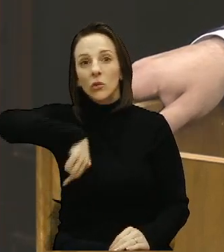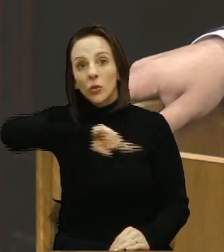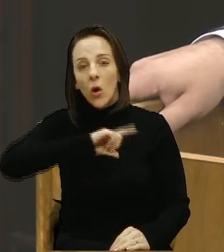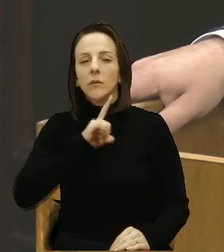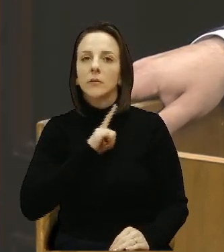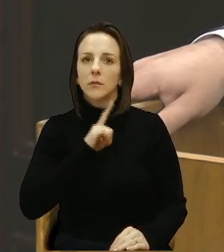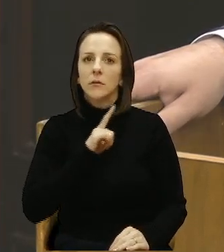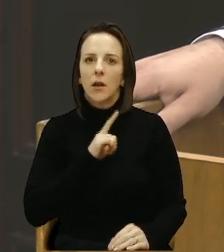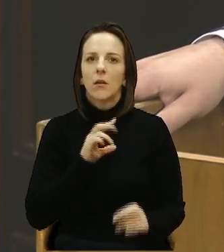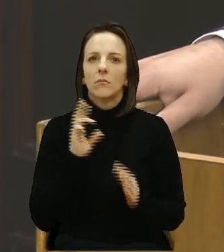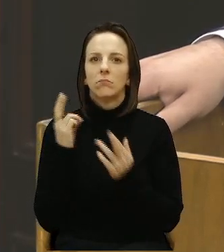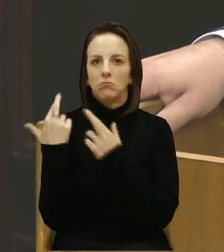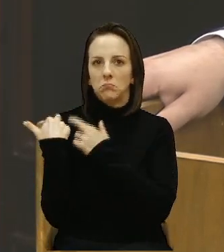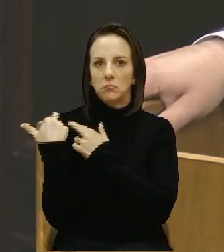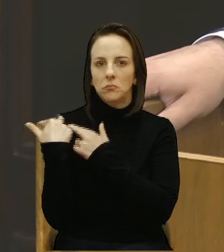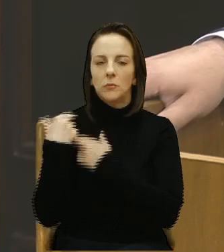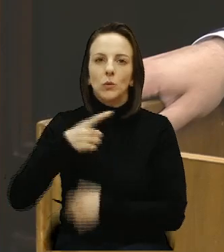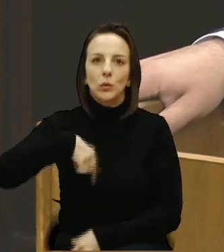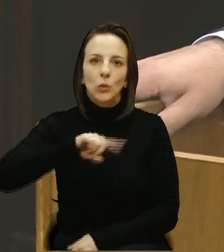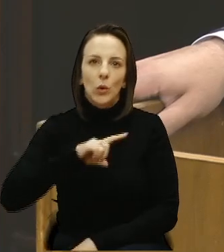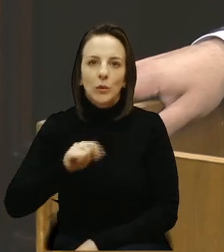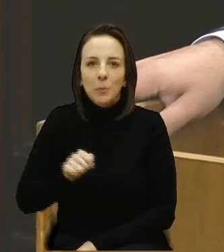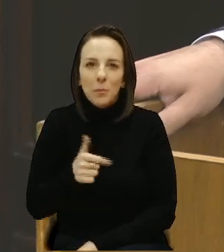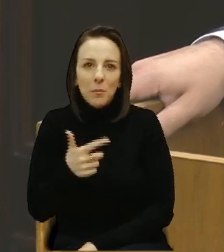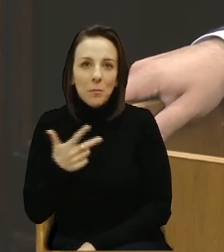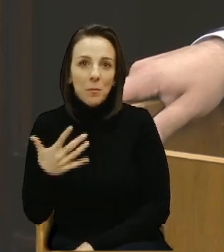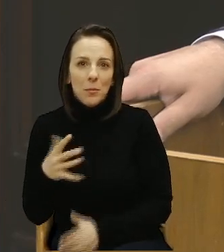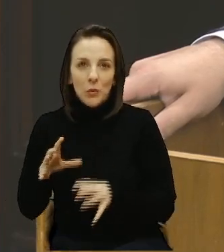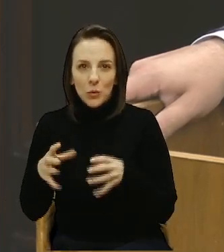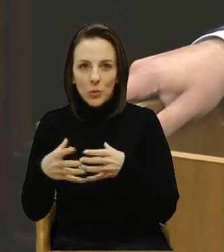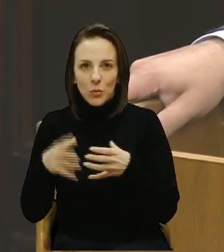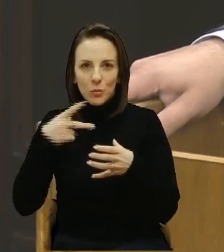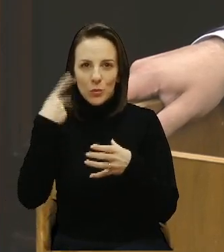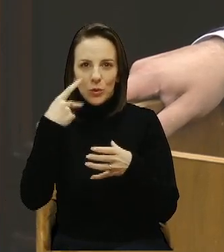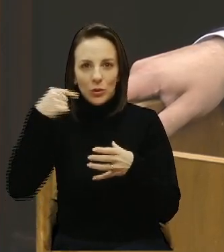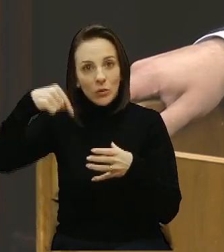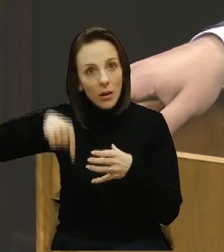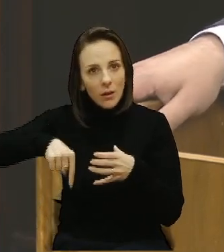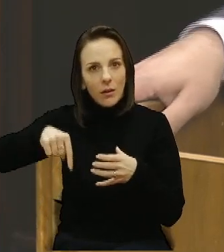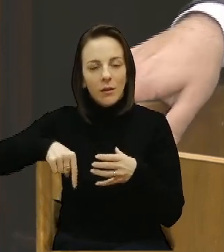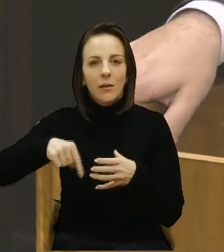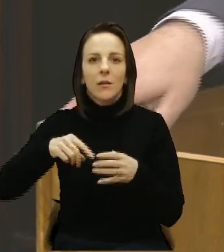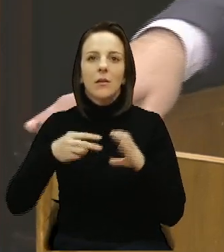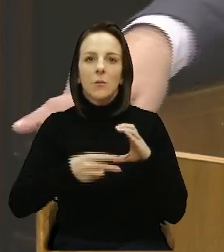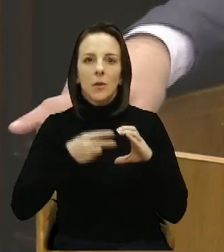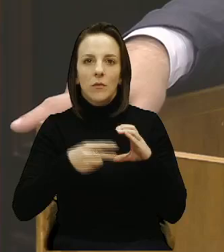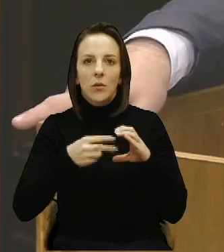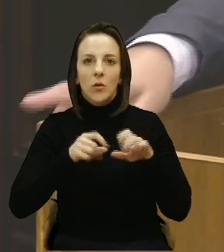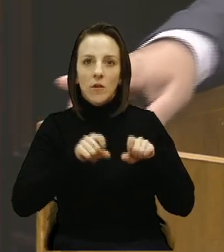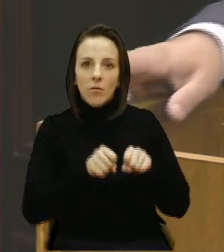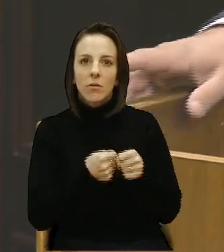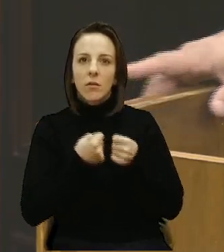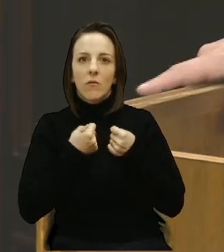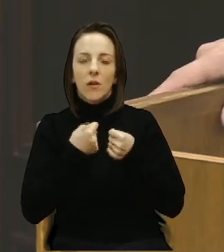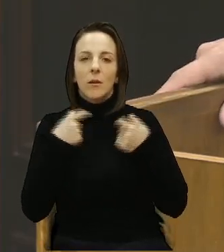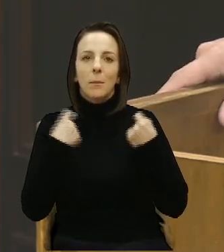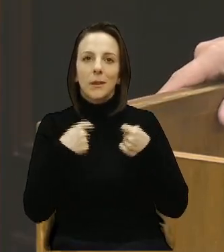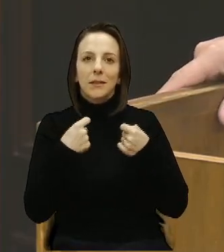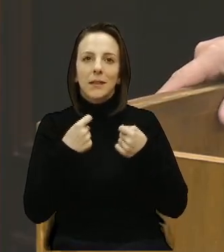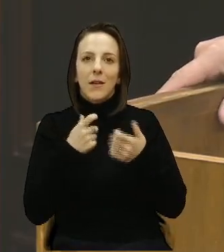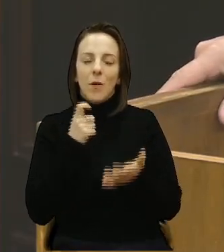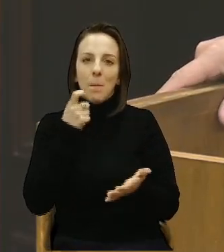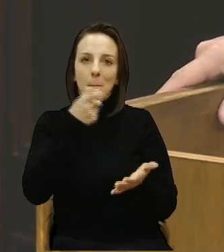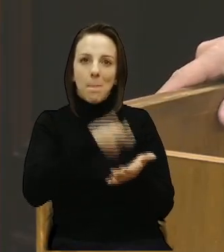das primeiras bancadas nessa casa a defender a necessidade do subsídio para o